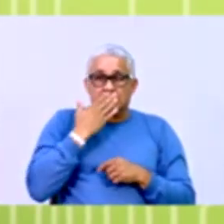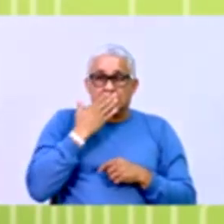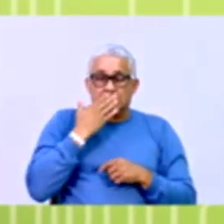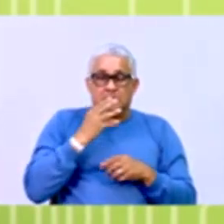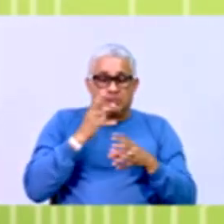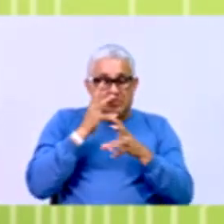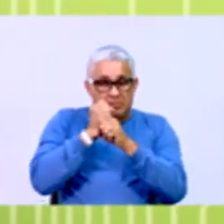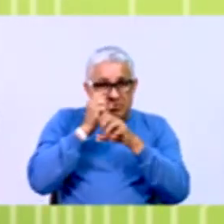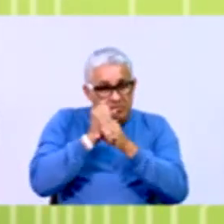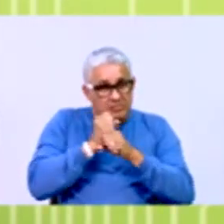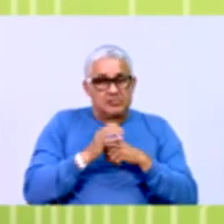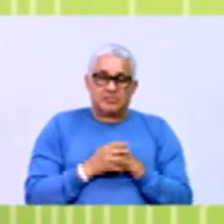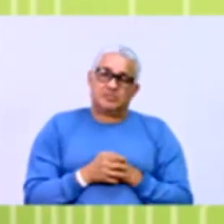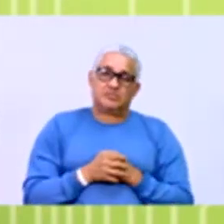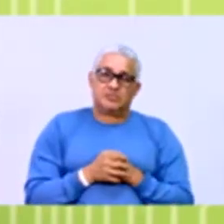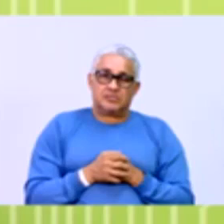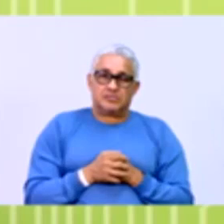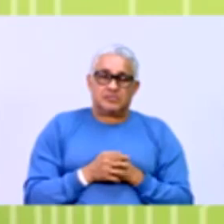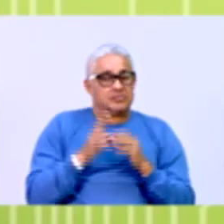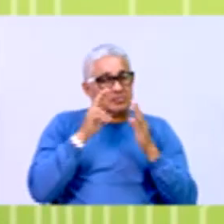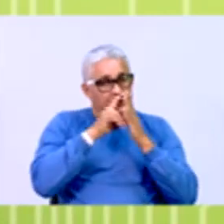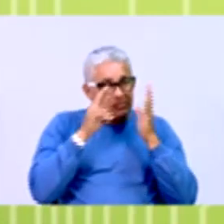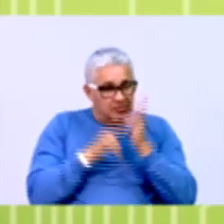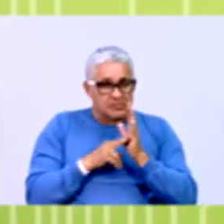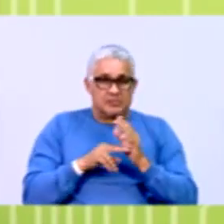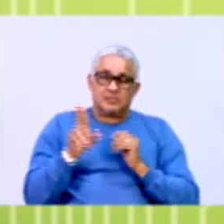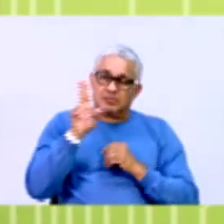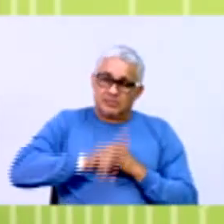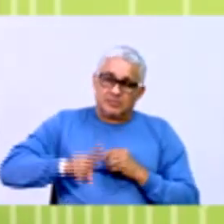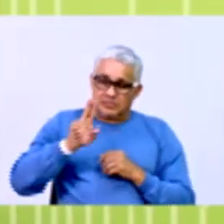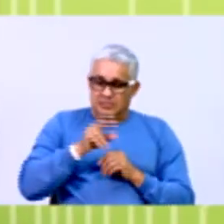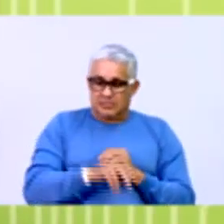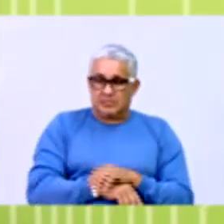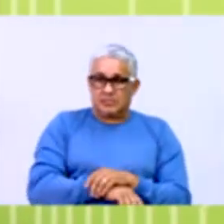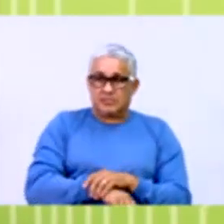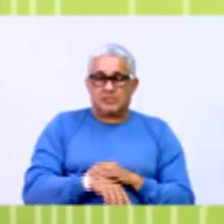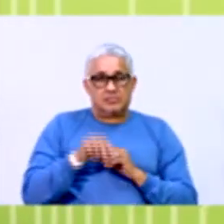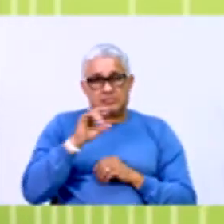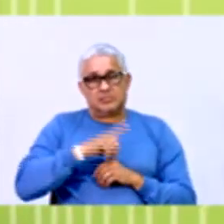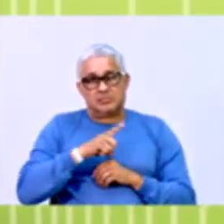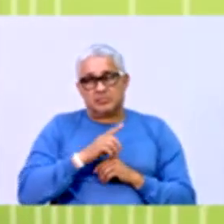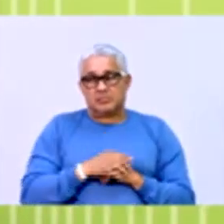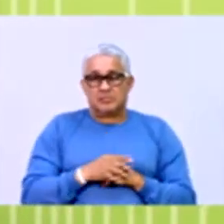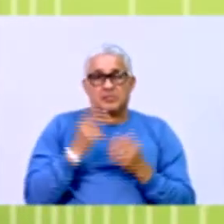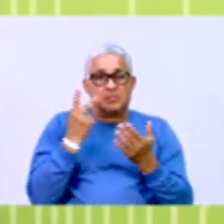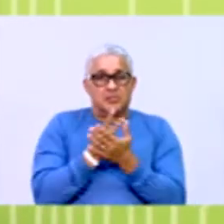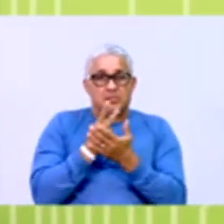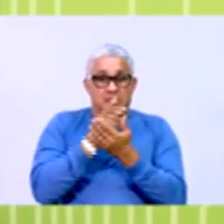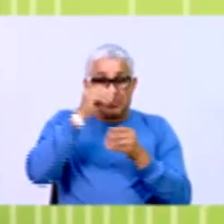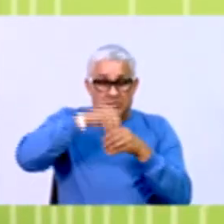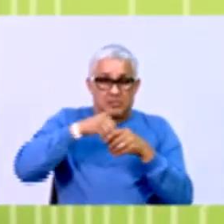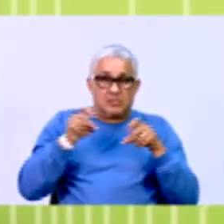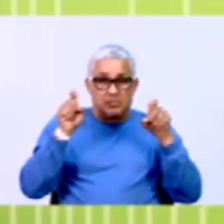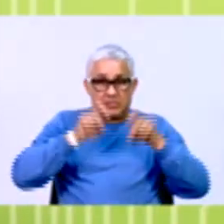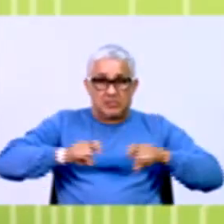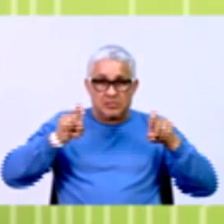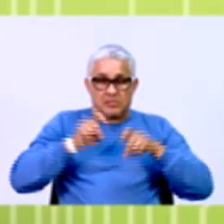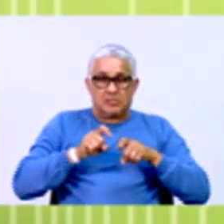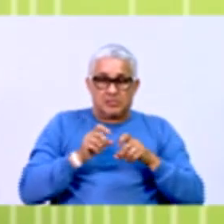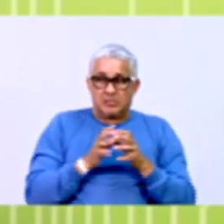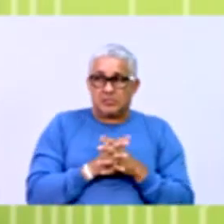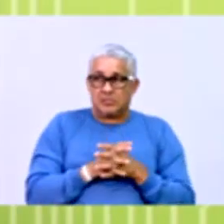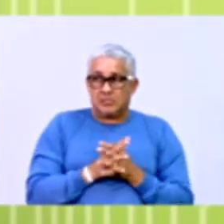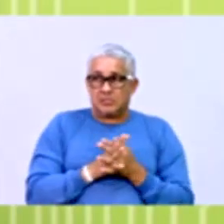cálculo, por exemplo, né, as regras que eram utilizadas. Quer dizer, se houvesse algum tipo de erro ali dentro, nesse meio,